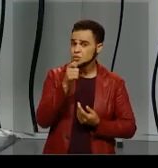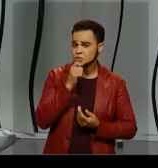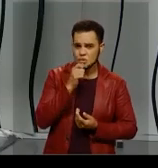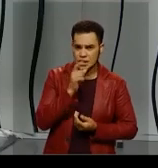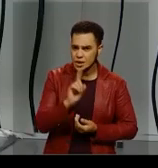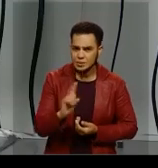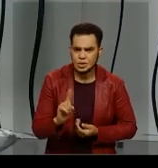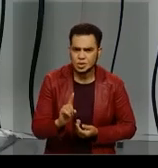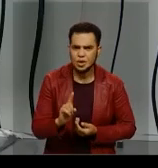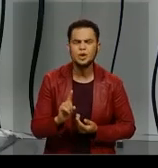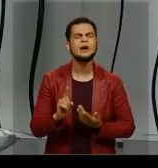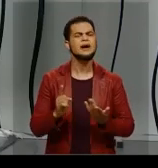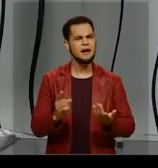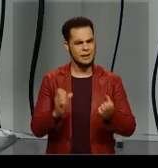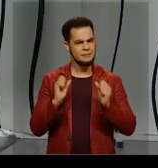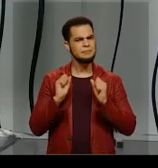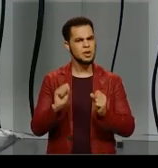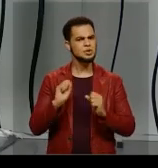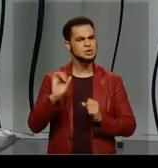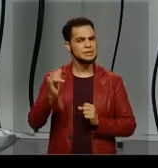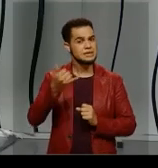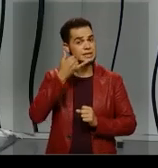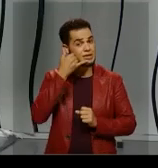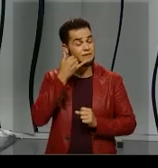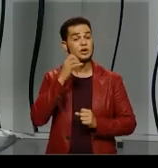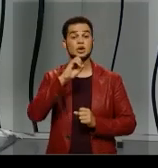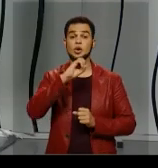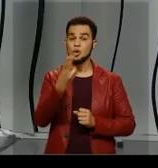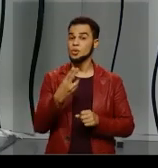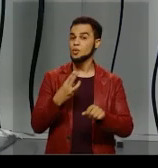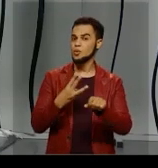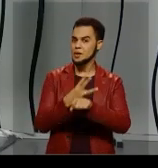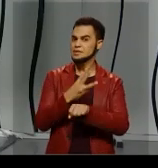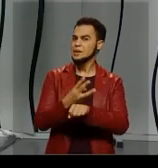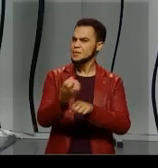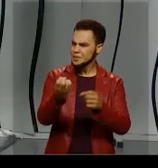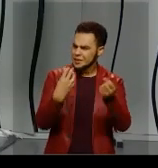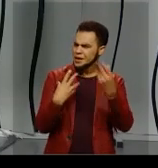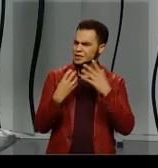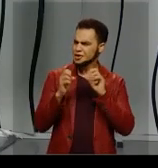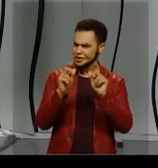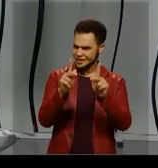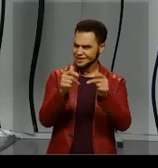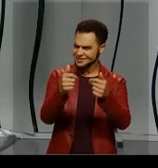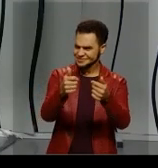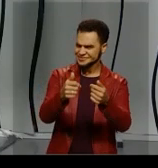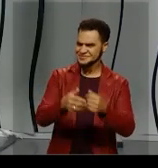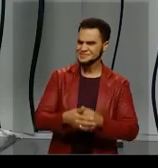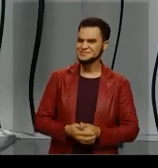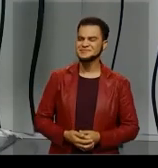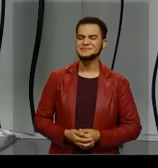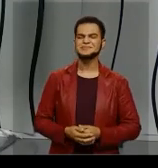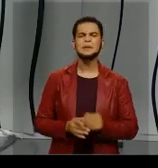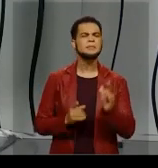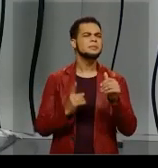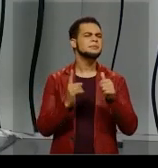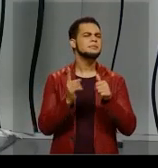só ligar para a gente no telefone fixo ou pelo nosso WhatsApp. Vamos para a primeira pergunta?